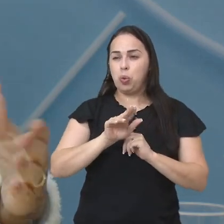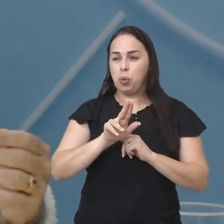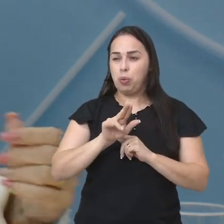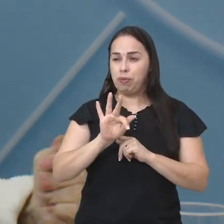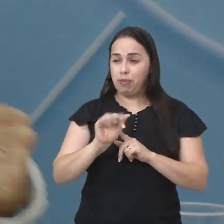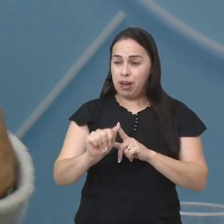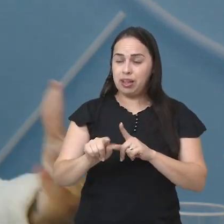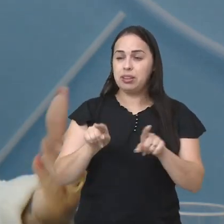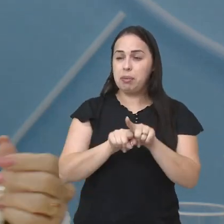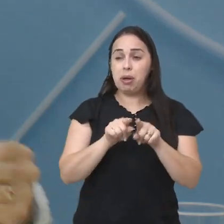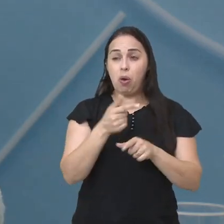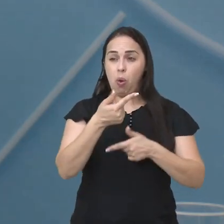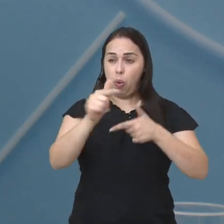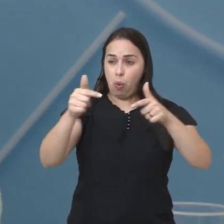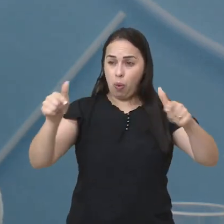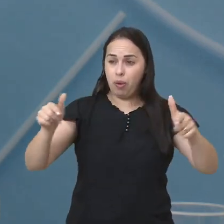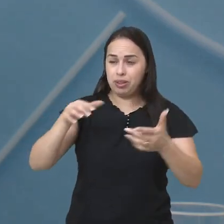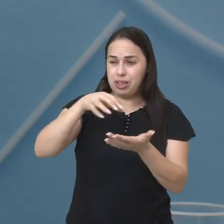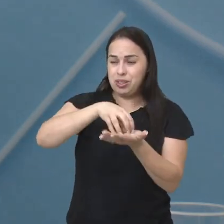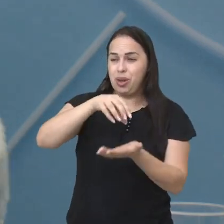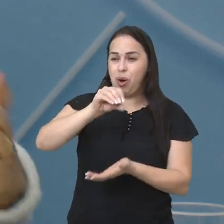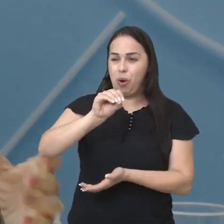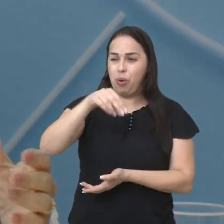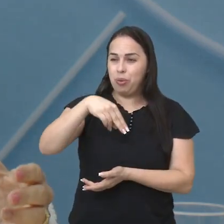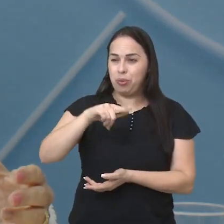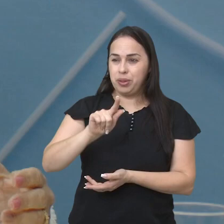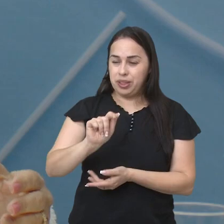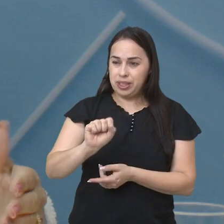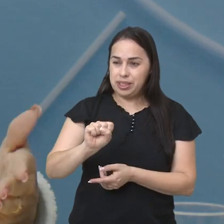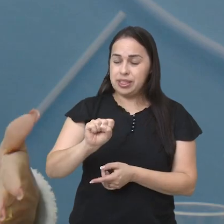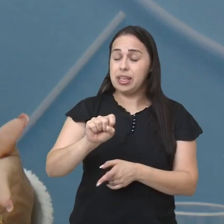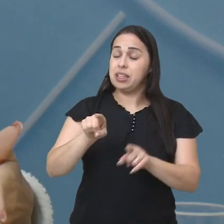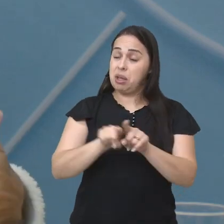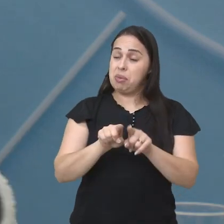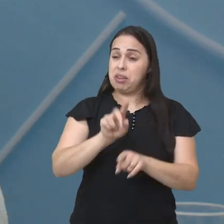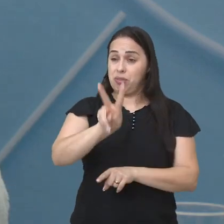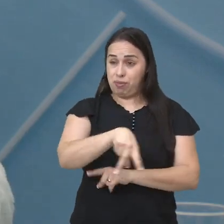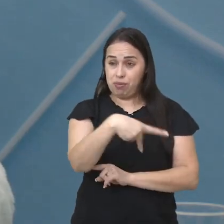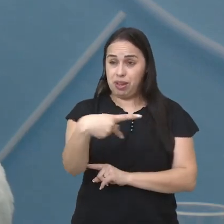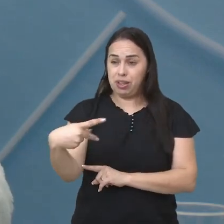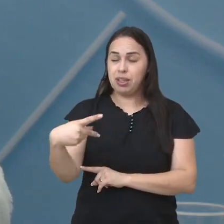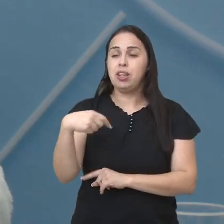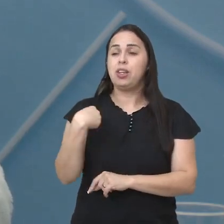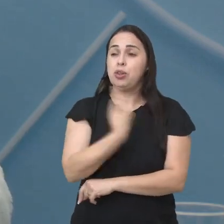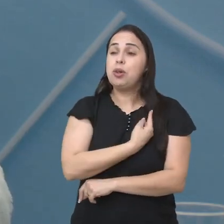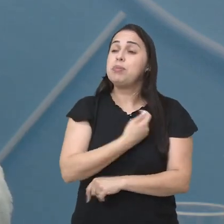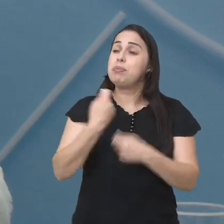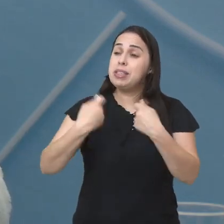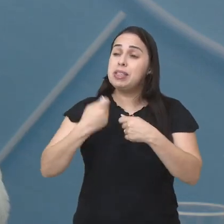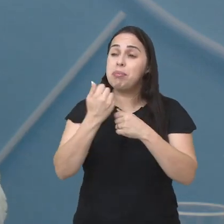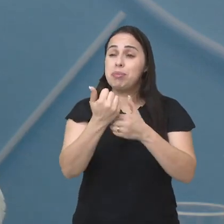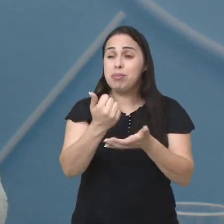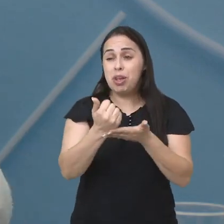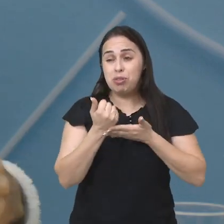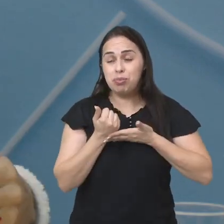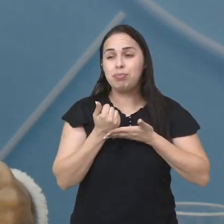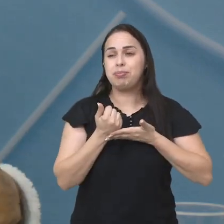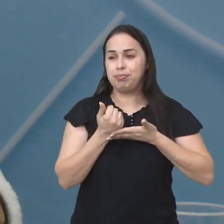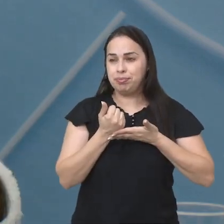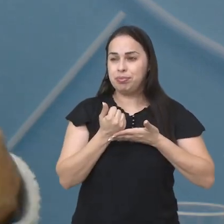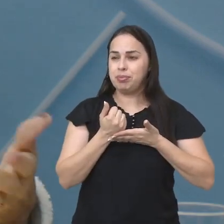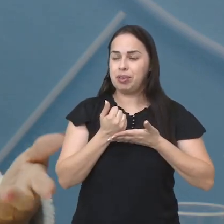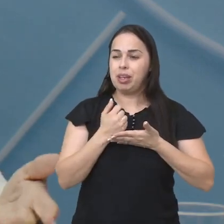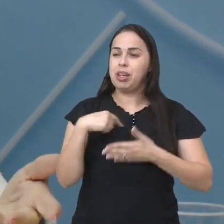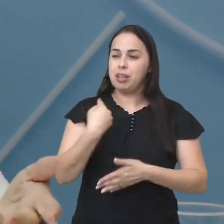outras entidades que existem aqui em São José, na região do Vale, nós precisamos dessa força, né? Dessas doações para